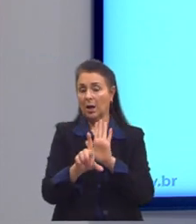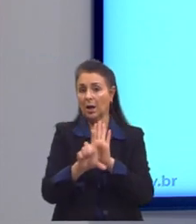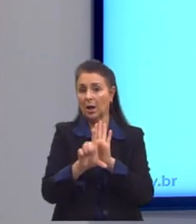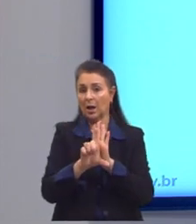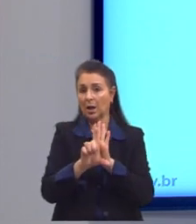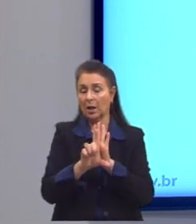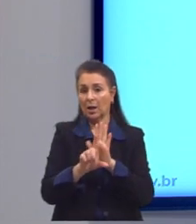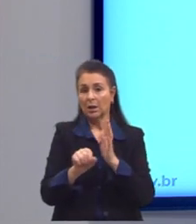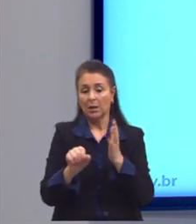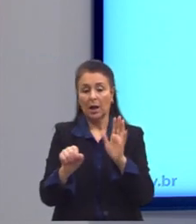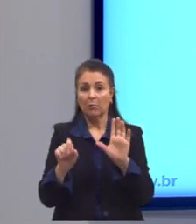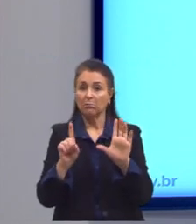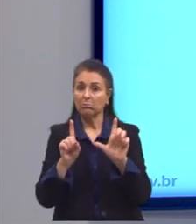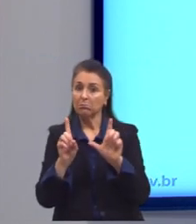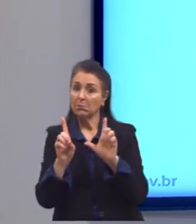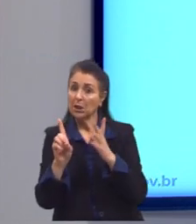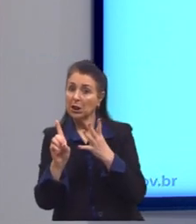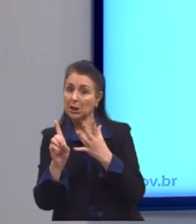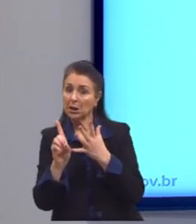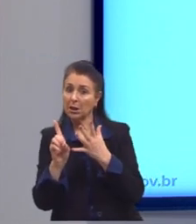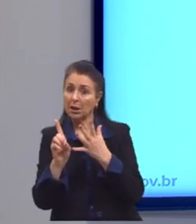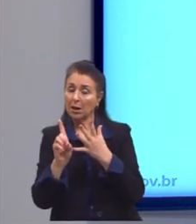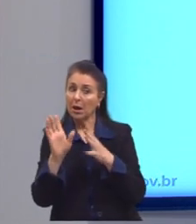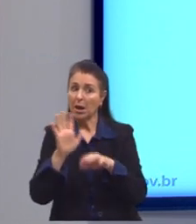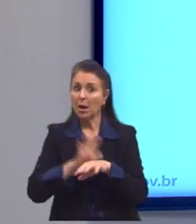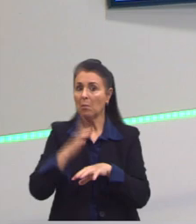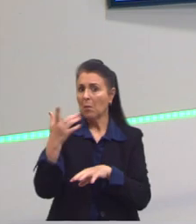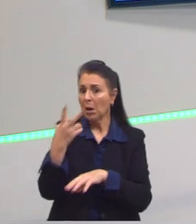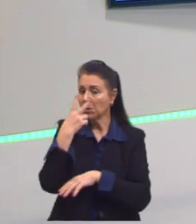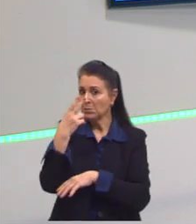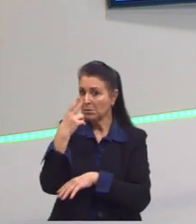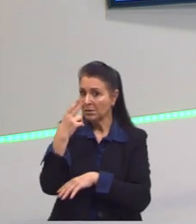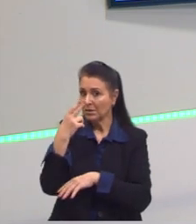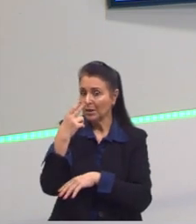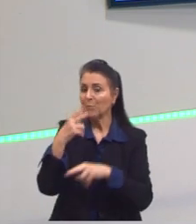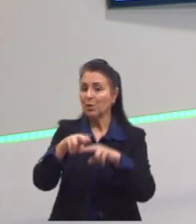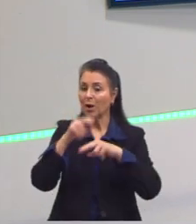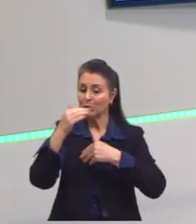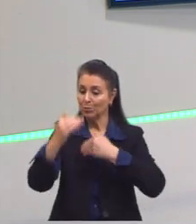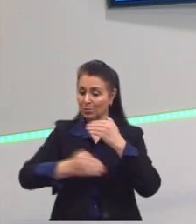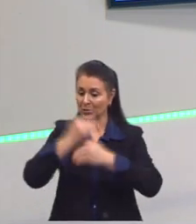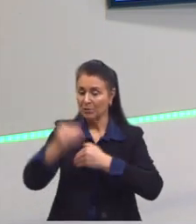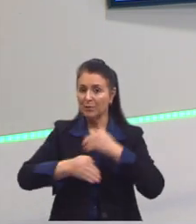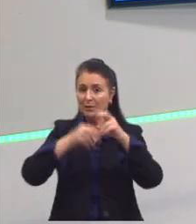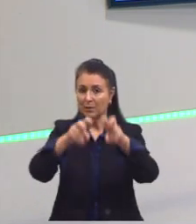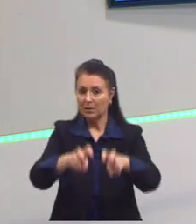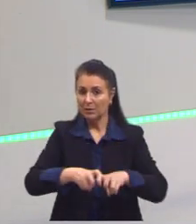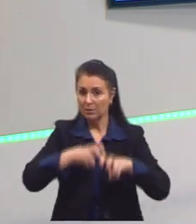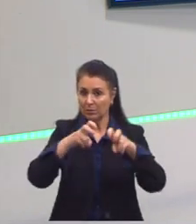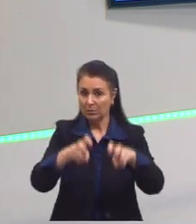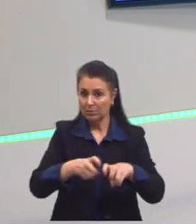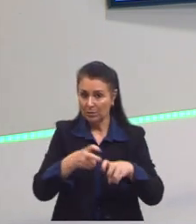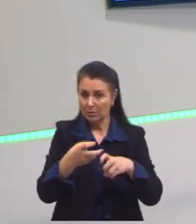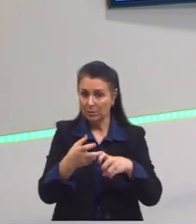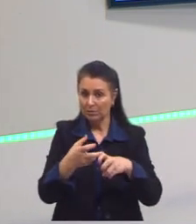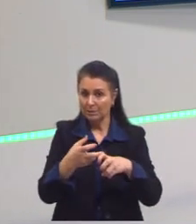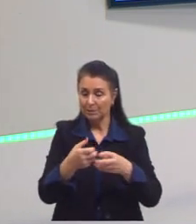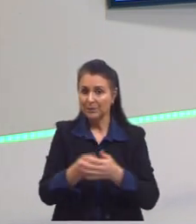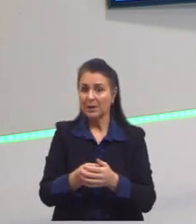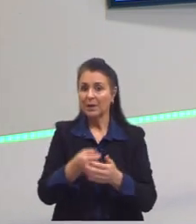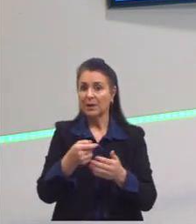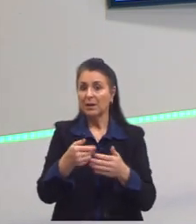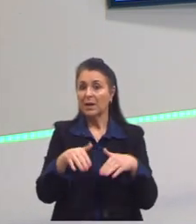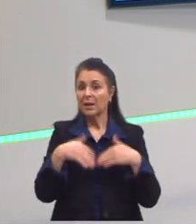desenvolvimento dessa dessa agricultura a partir então do nosso é essa